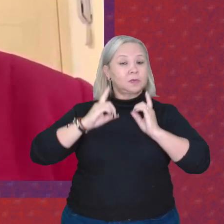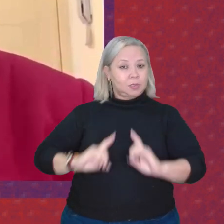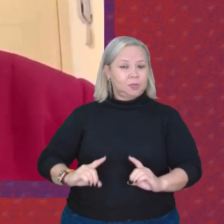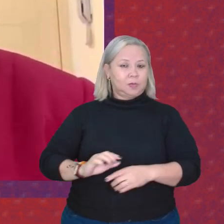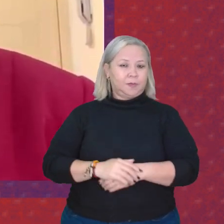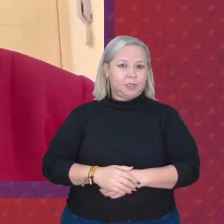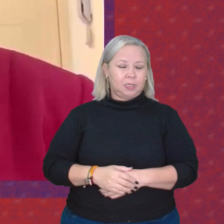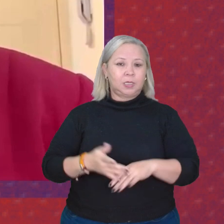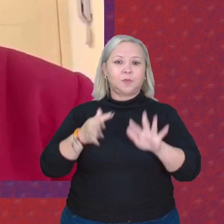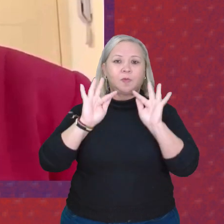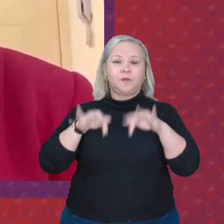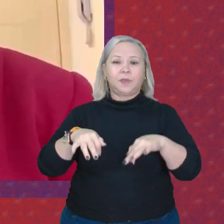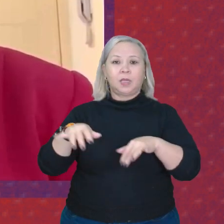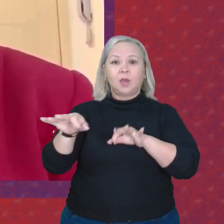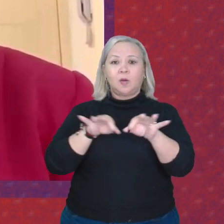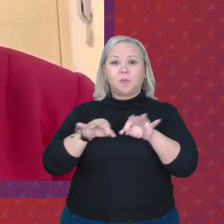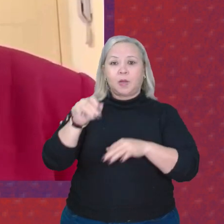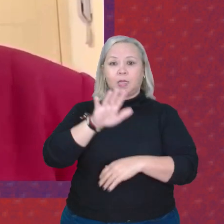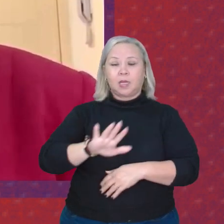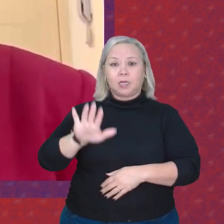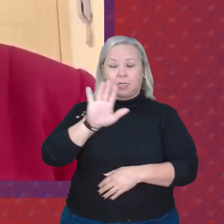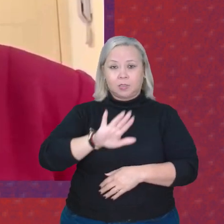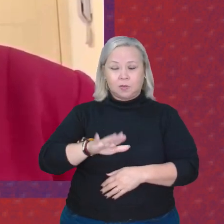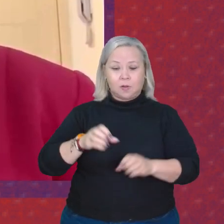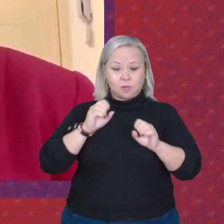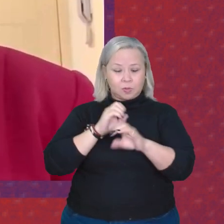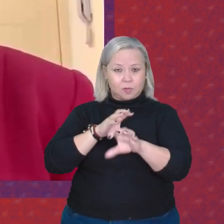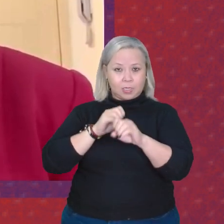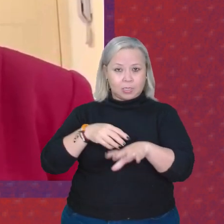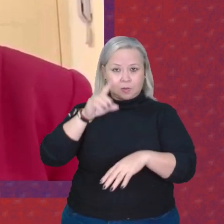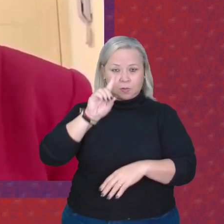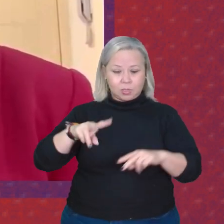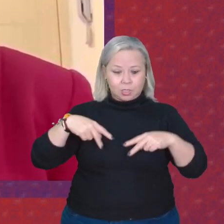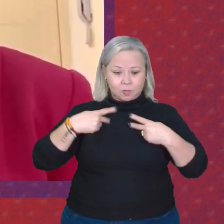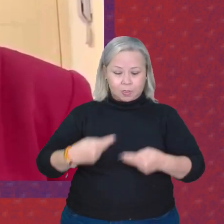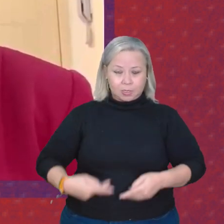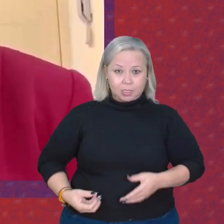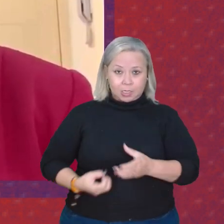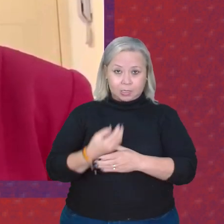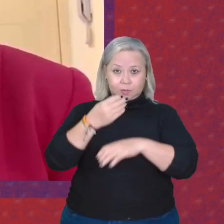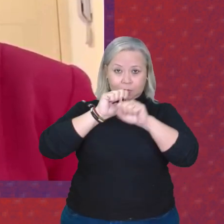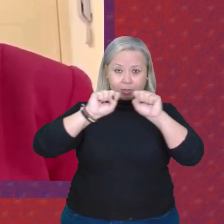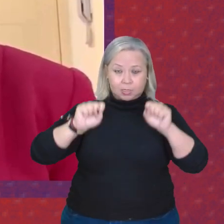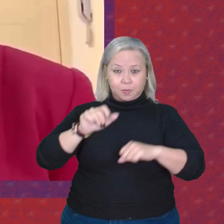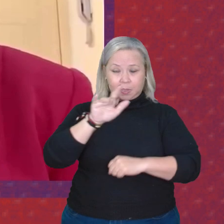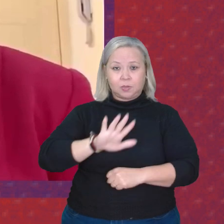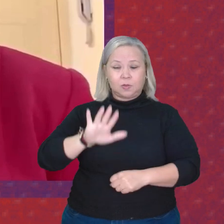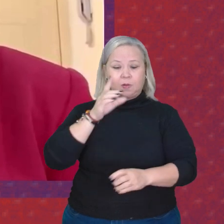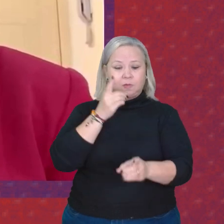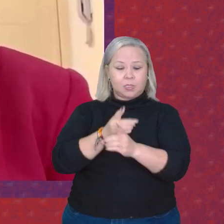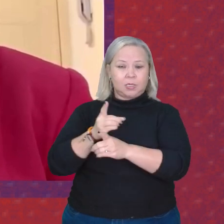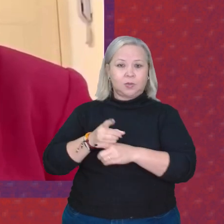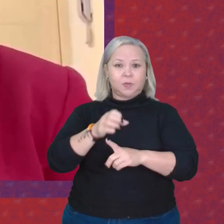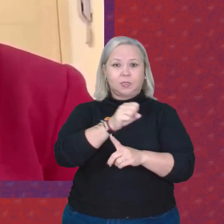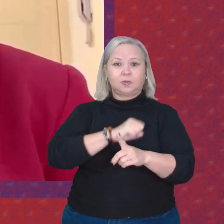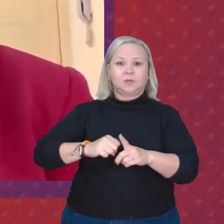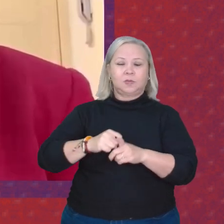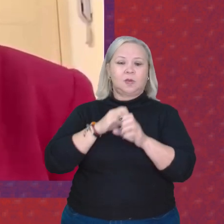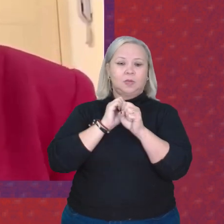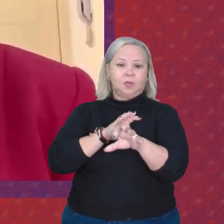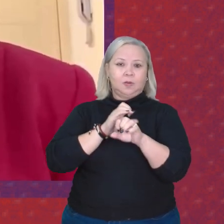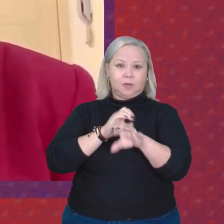né, o Plano Nacional de Educação em Direitos Humanos e a criação do Sistema Nacional de Atendimento